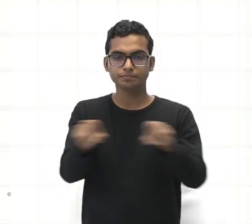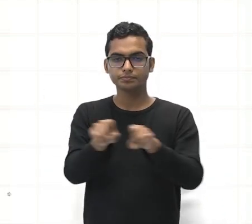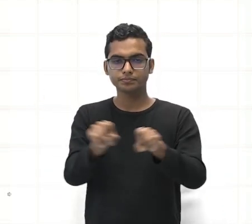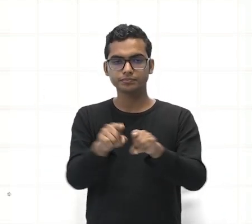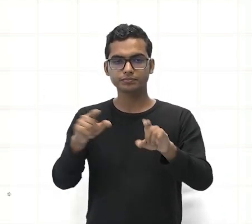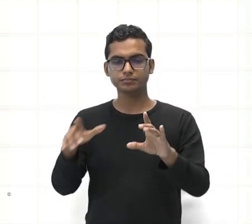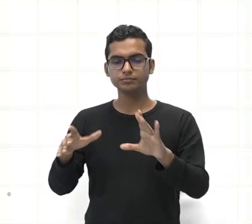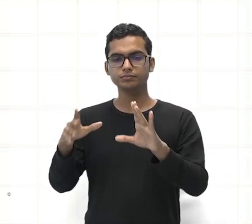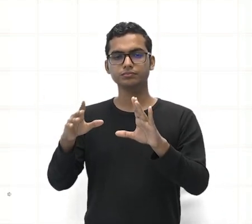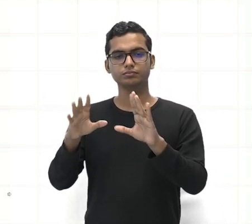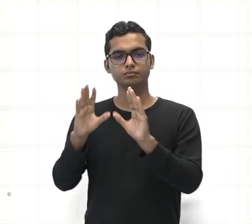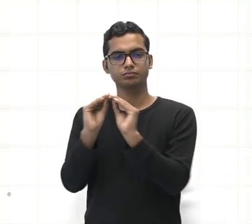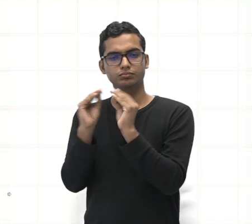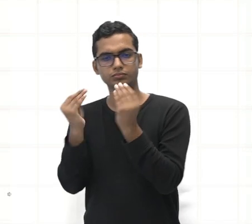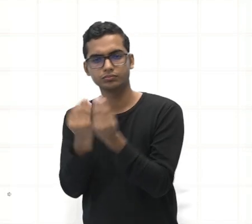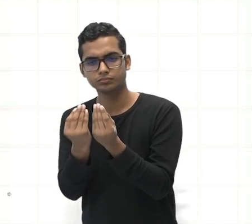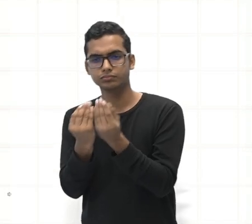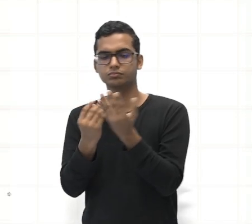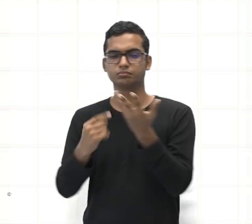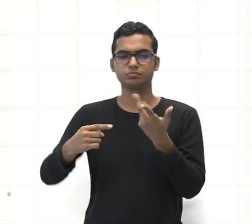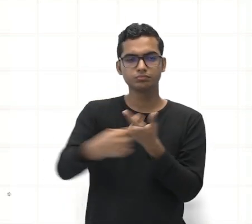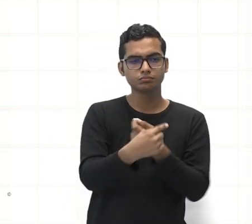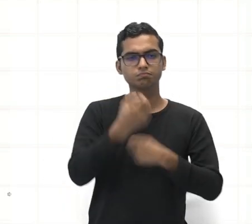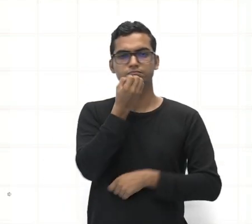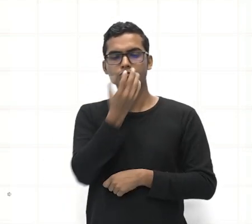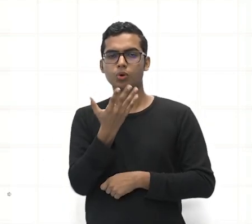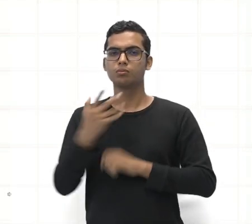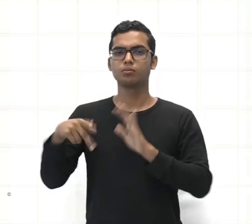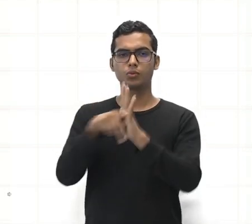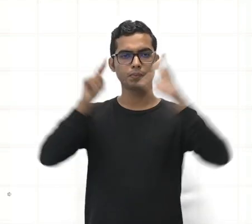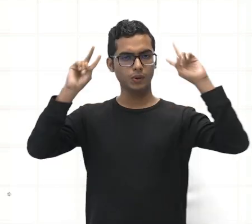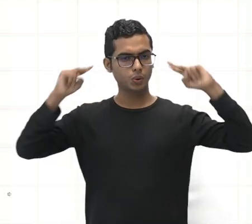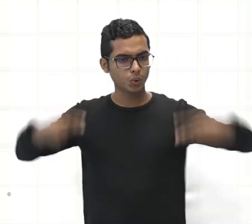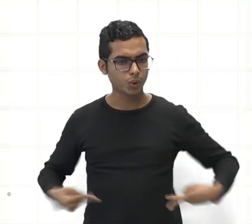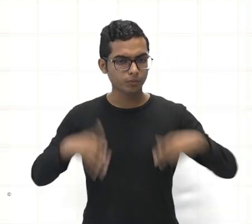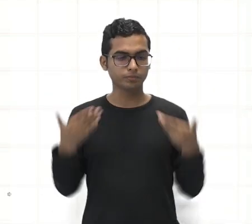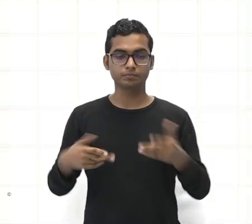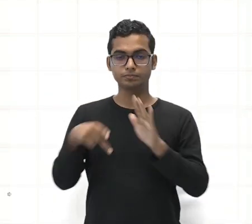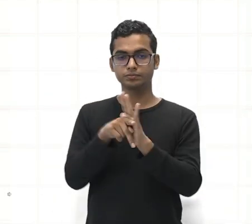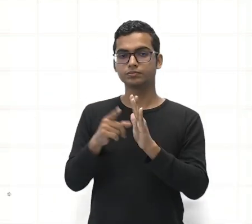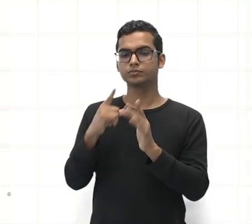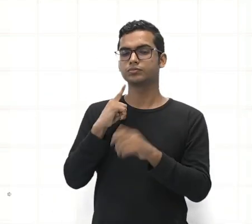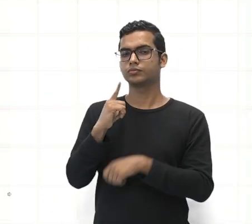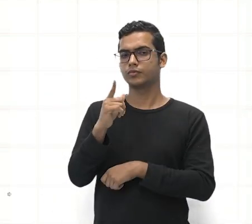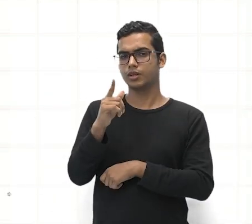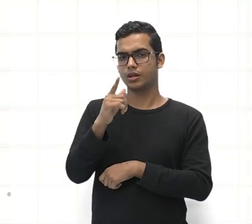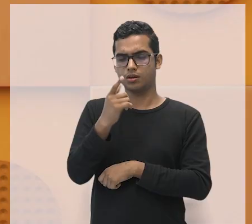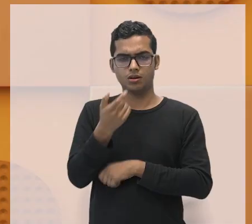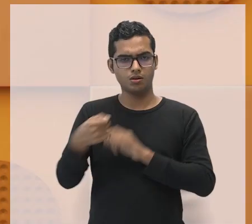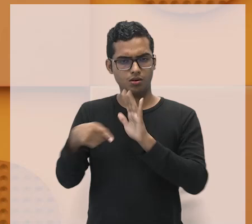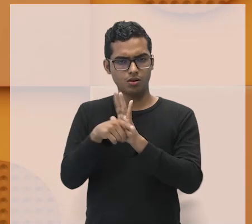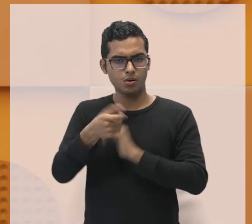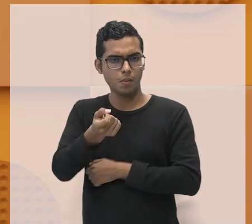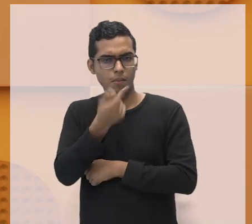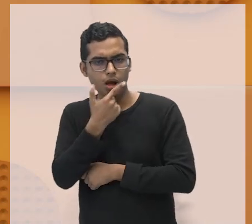também substâncias potencialmente úteis à humanidade, que é o caso aí de medicamentos. Se a gente explora uma determinada